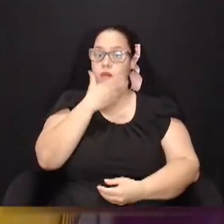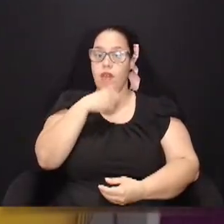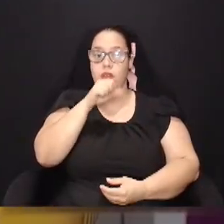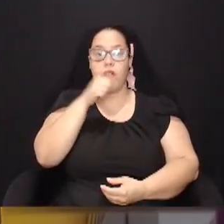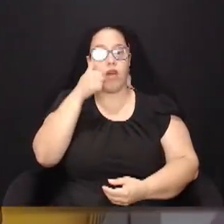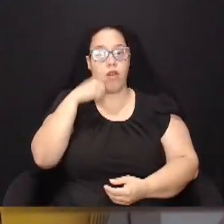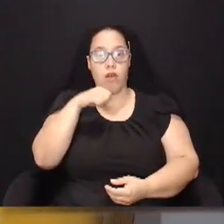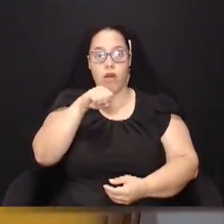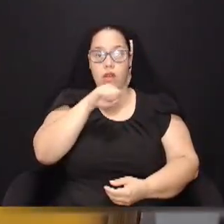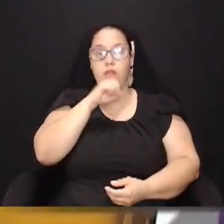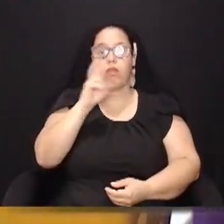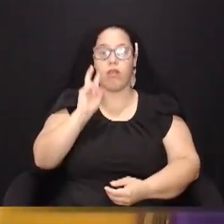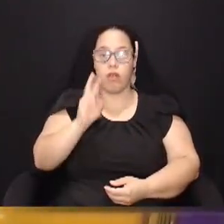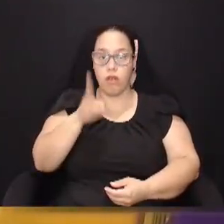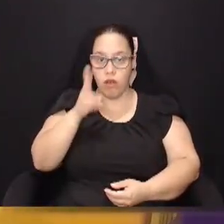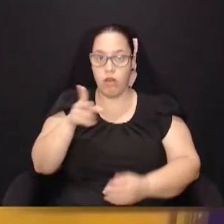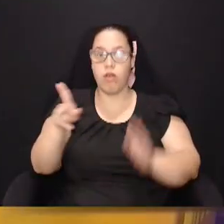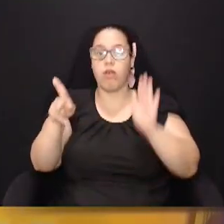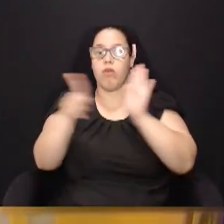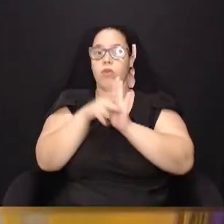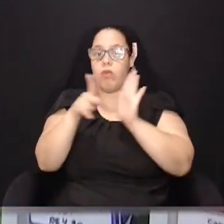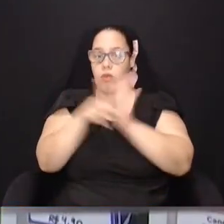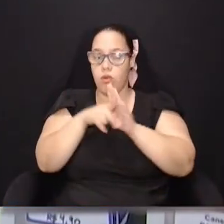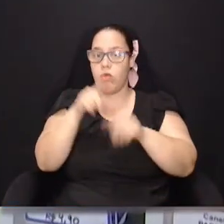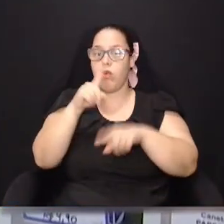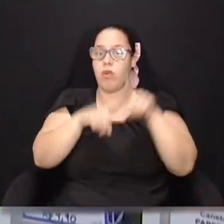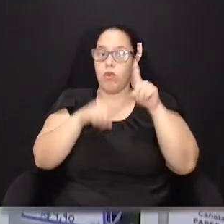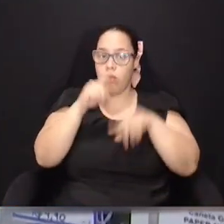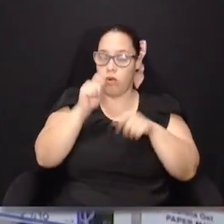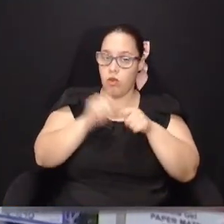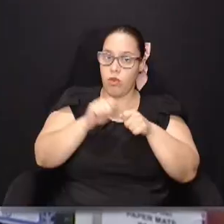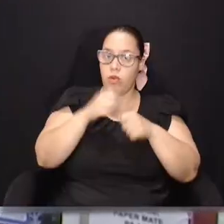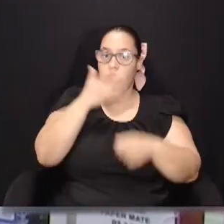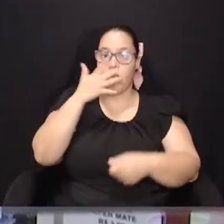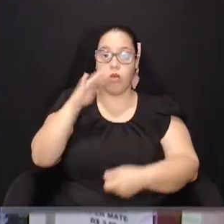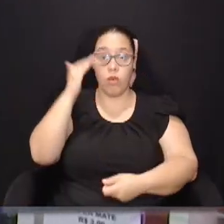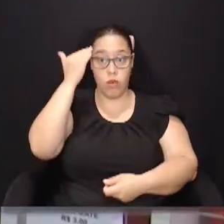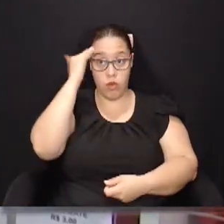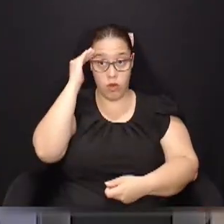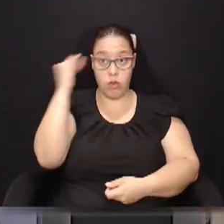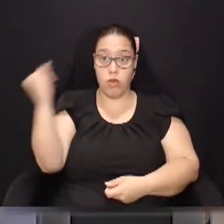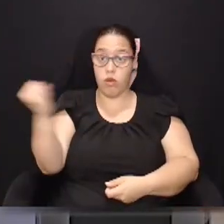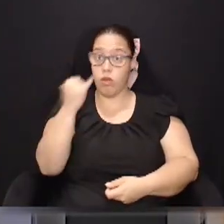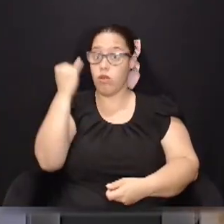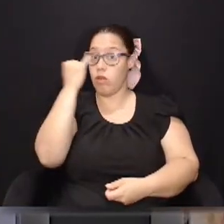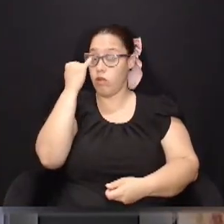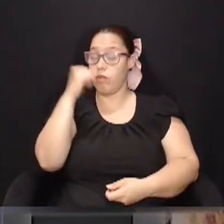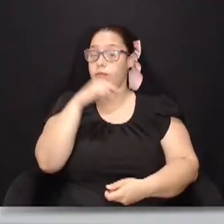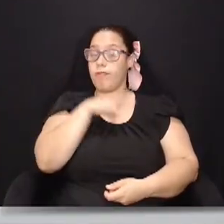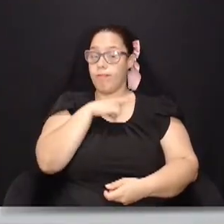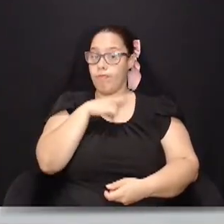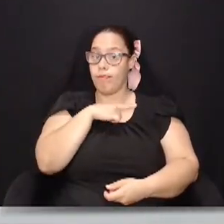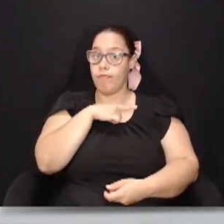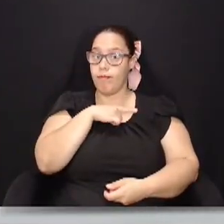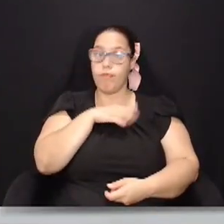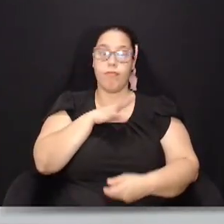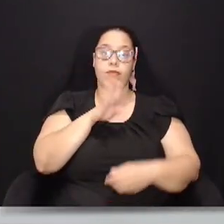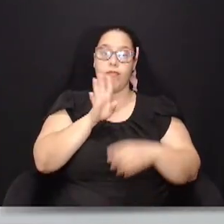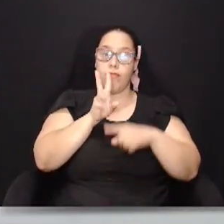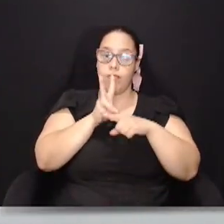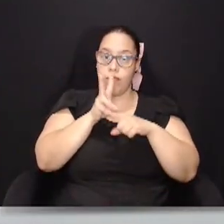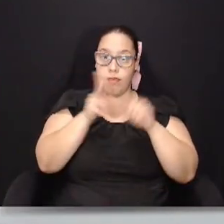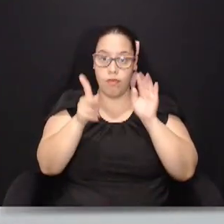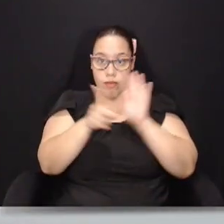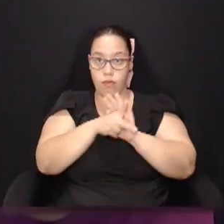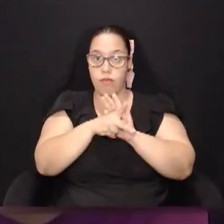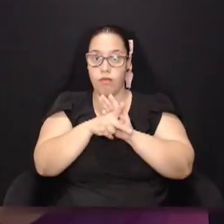aquele próprio material e que faça com que a criança entenda a importância que tem dela cuidar do seu próprio material. Eu acho que desde